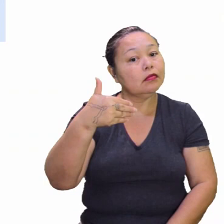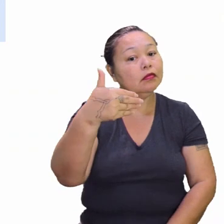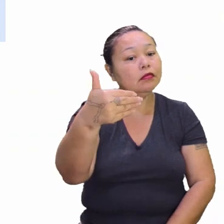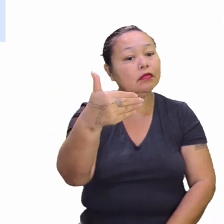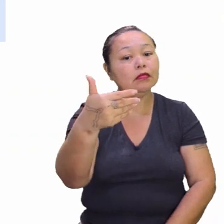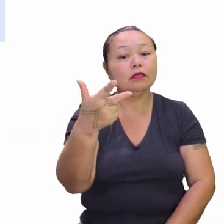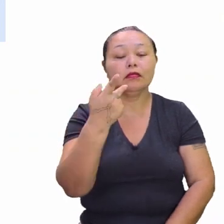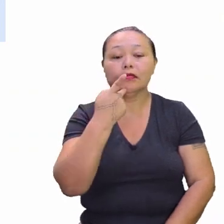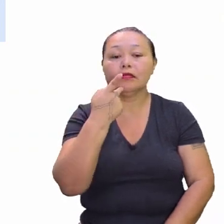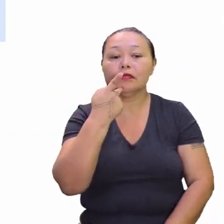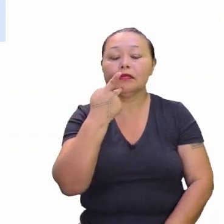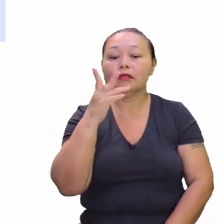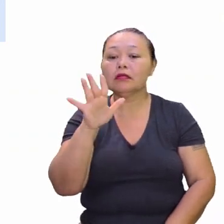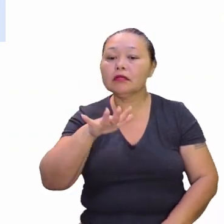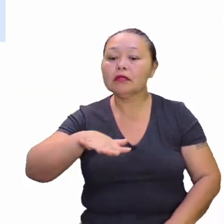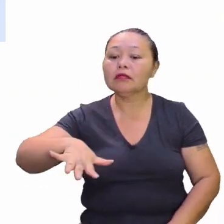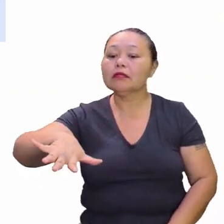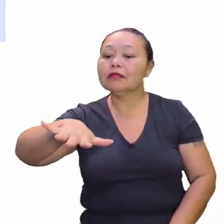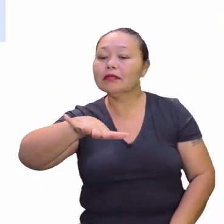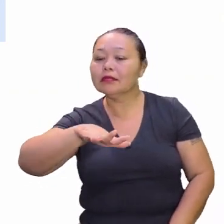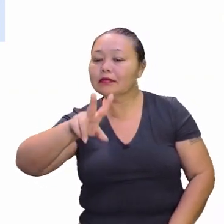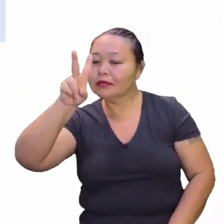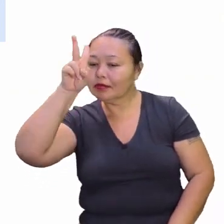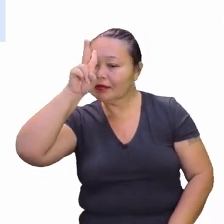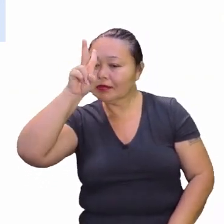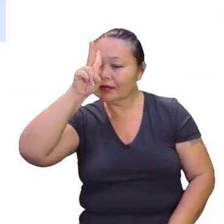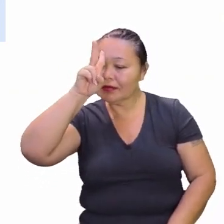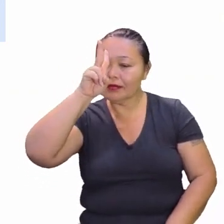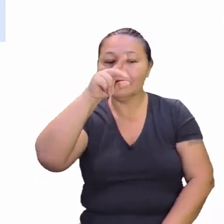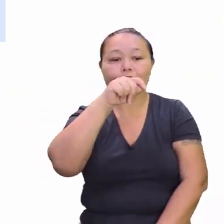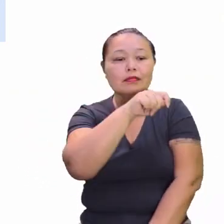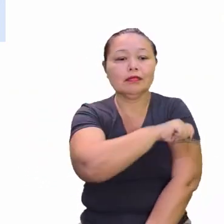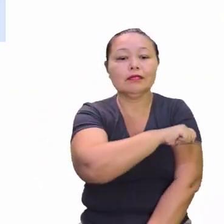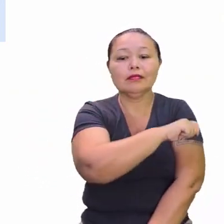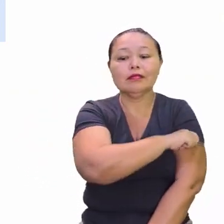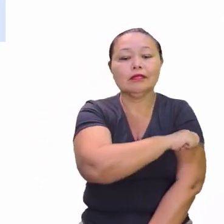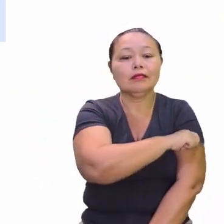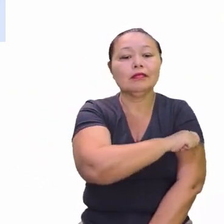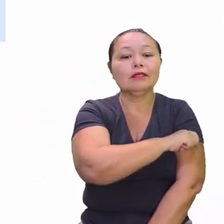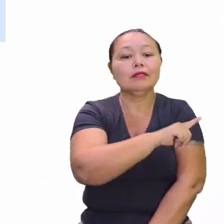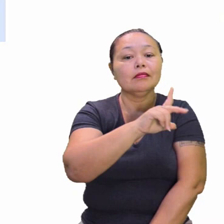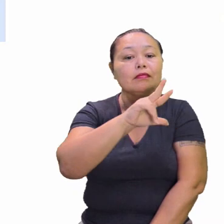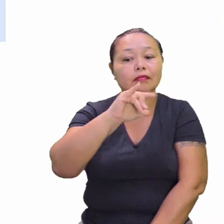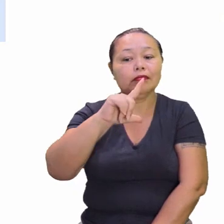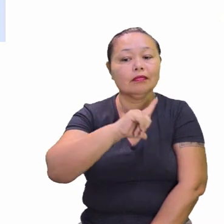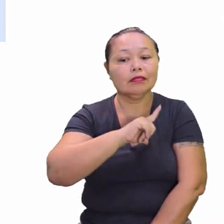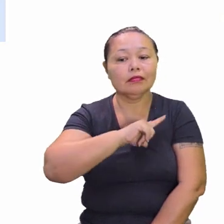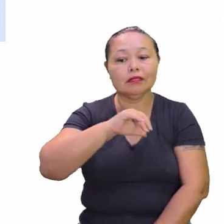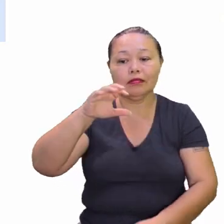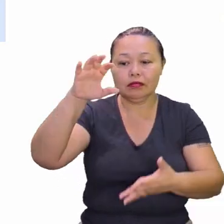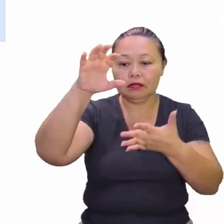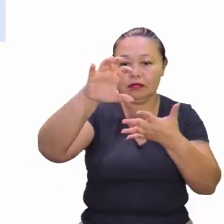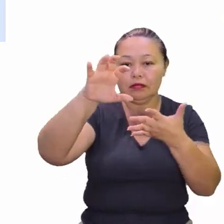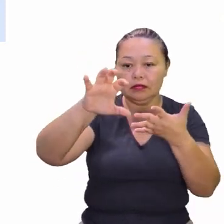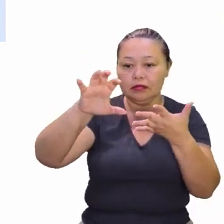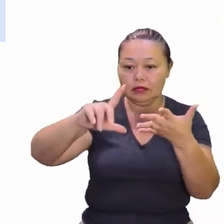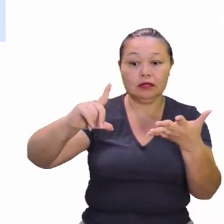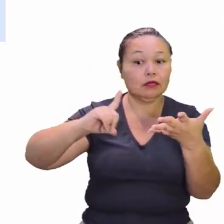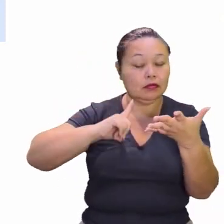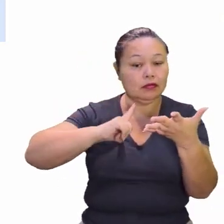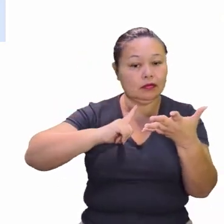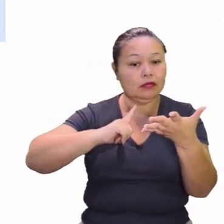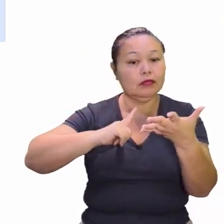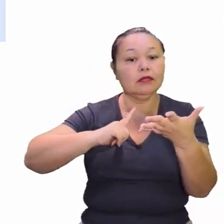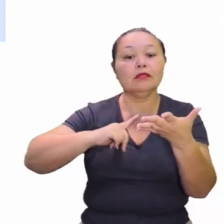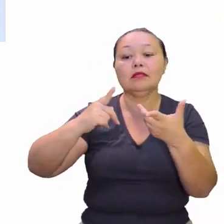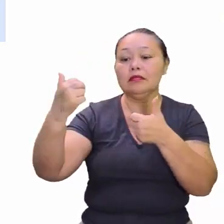falando um pouquinho daquela situação, lembrando os alunos, né, que em Rondônia a gente vai ter os 3 setores econômicos presentes, que